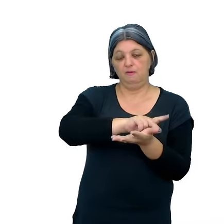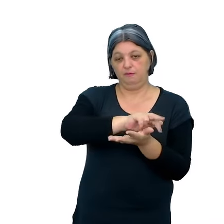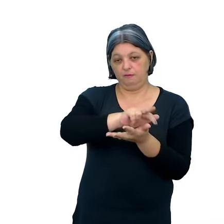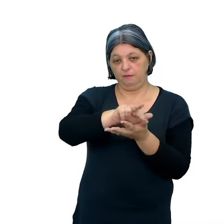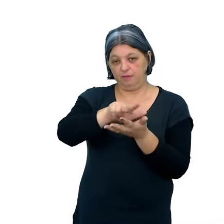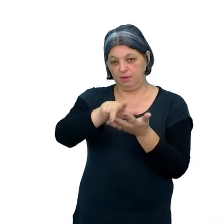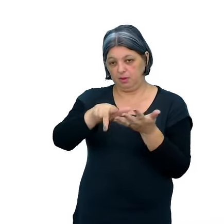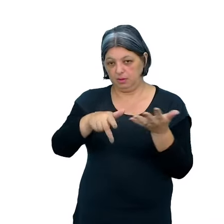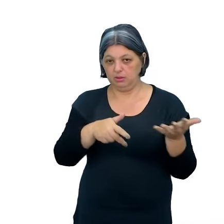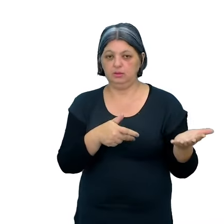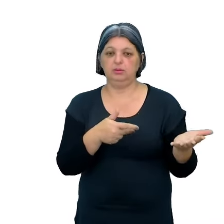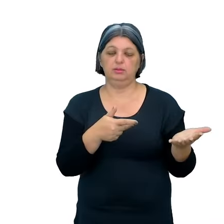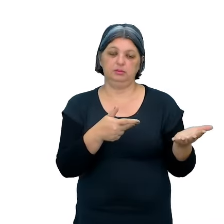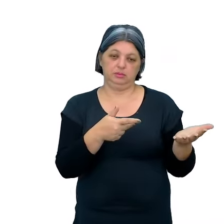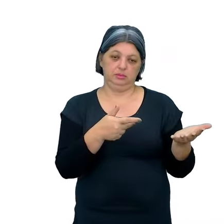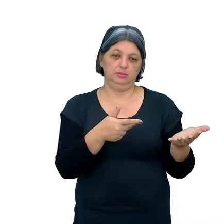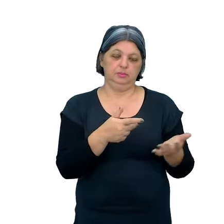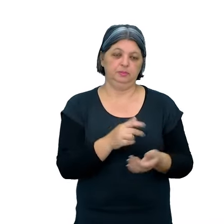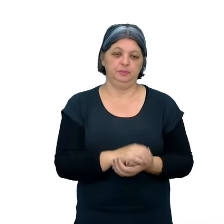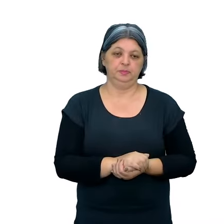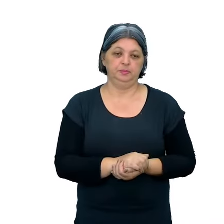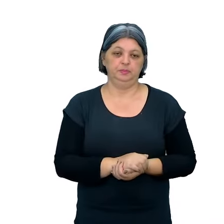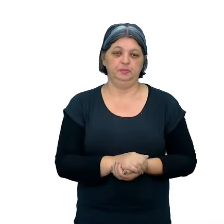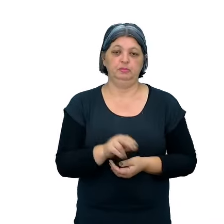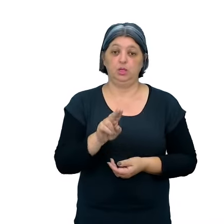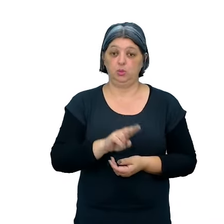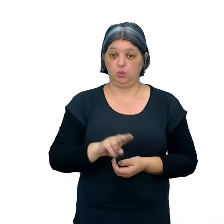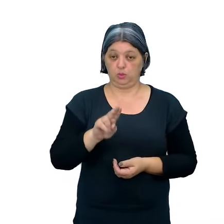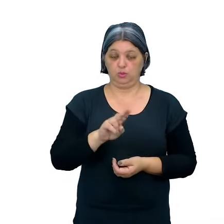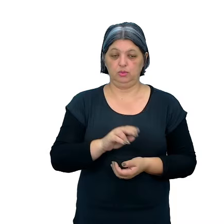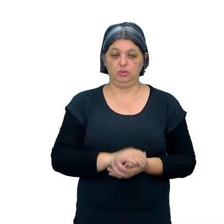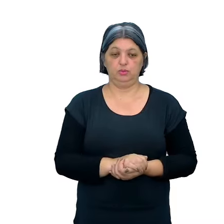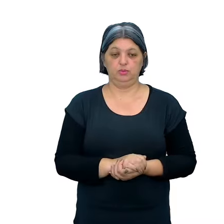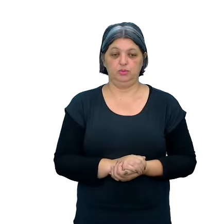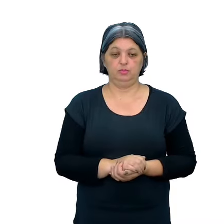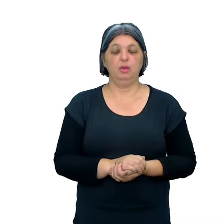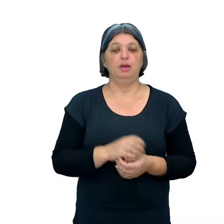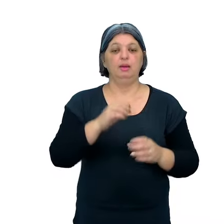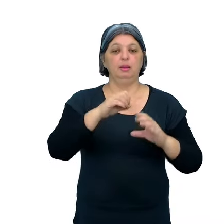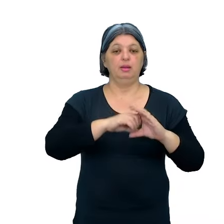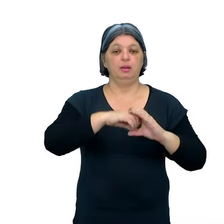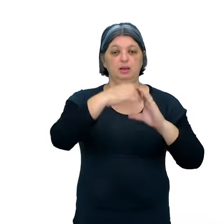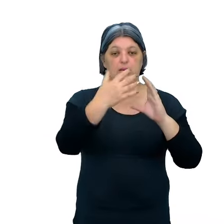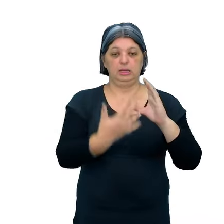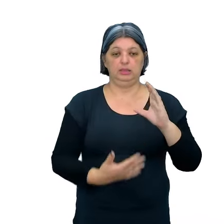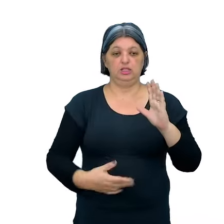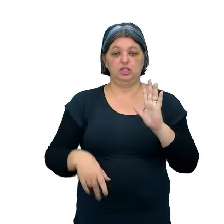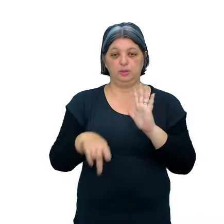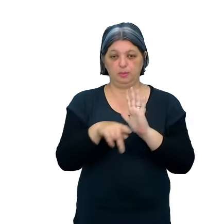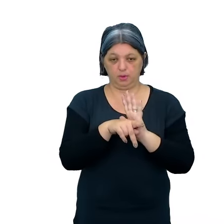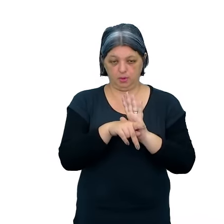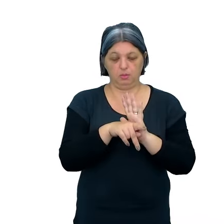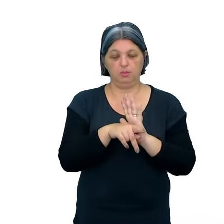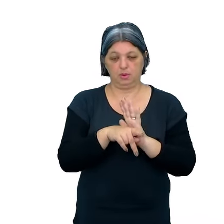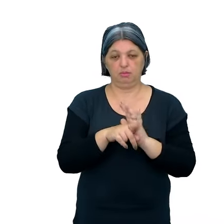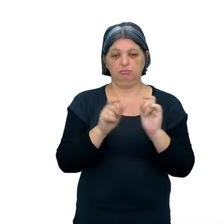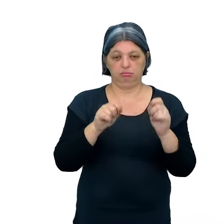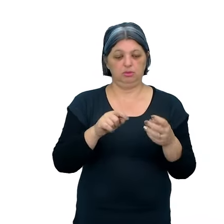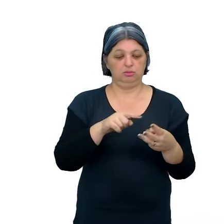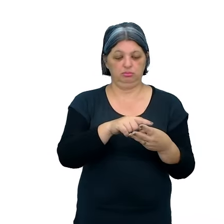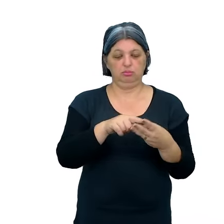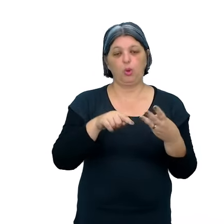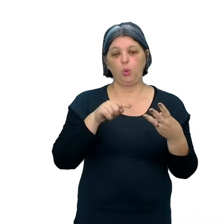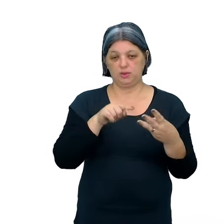multimodalidade, né, ou multissemiose, mas também, por característica própria, ele pode atingir esses três momentos,